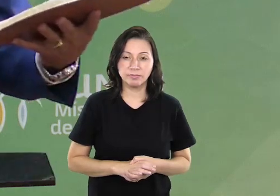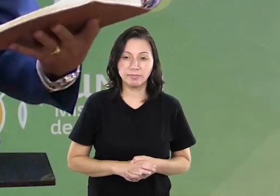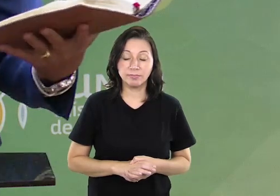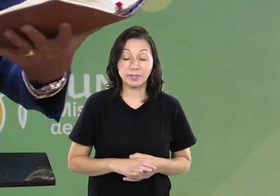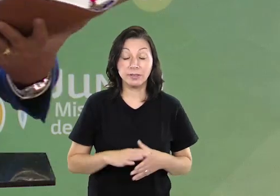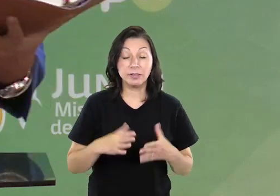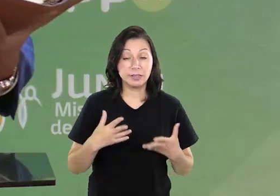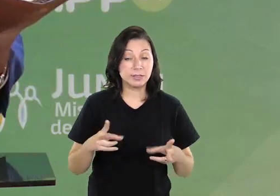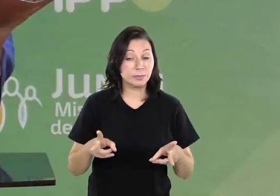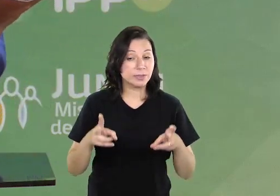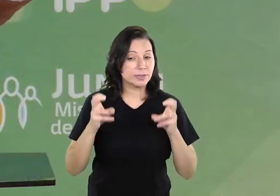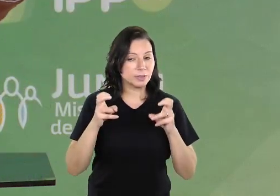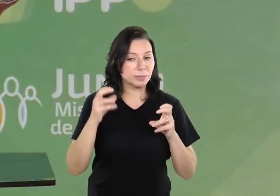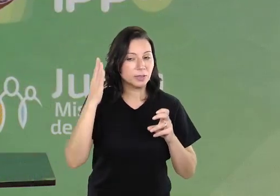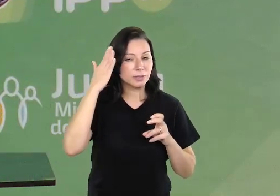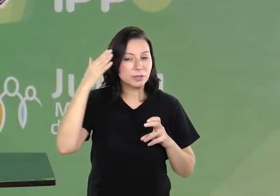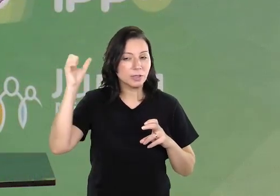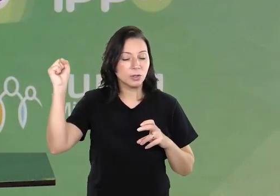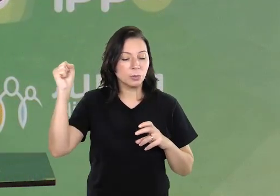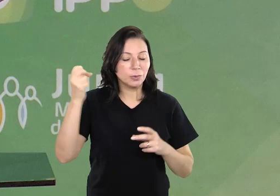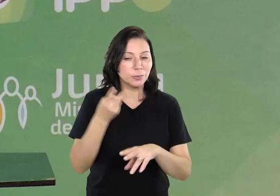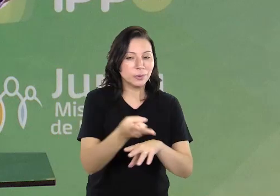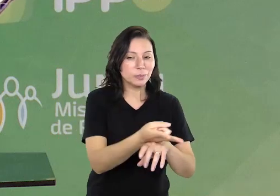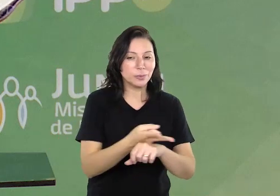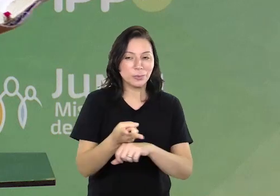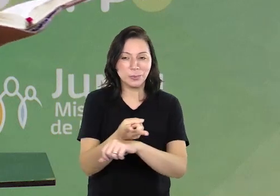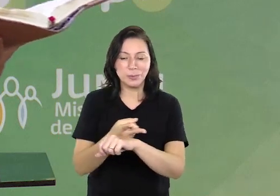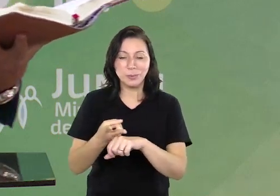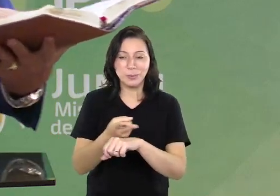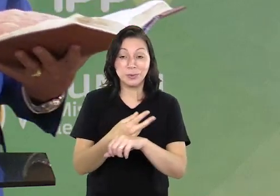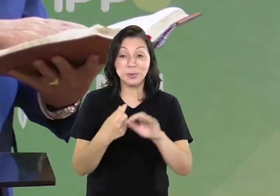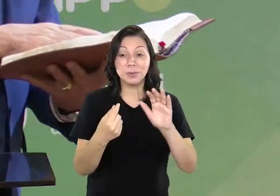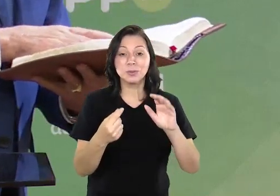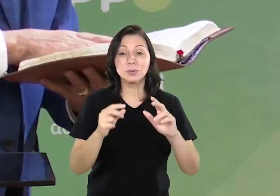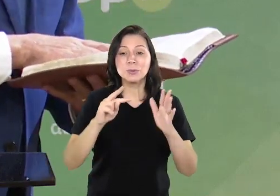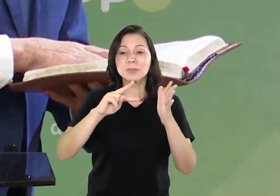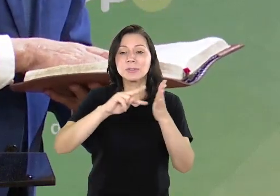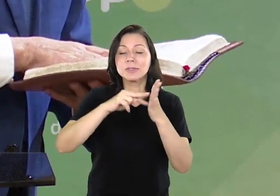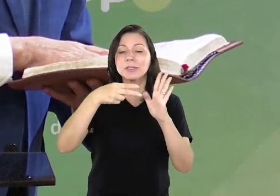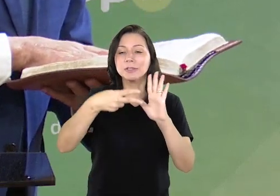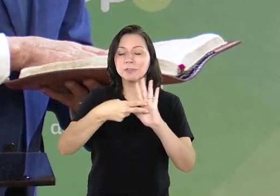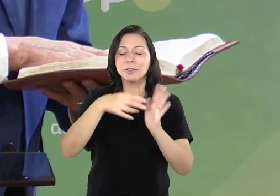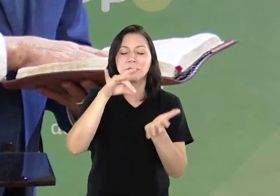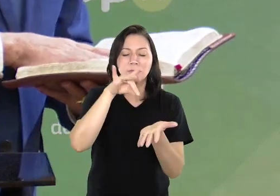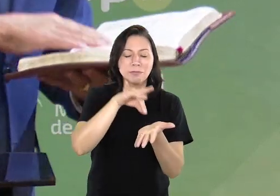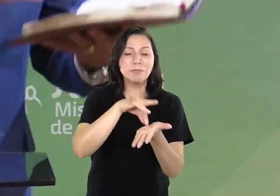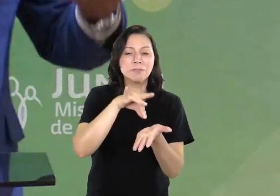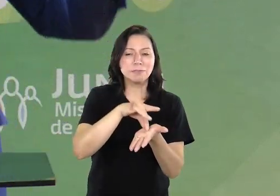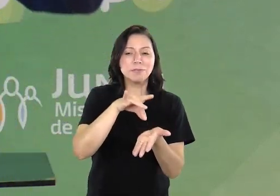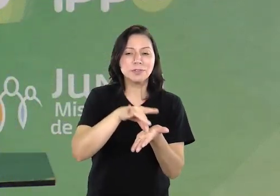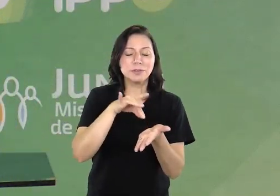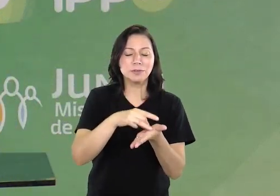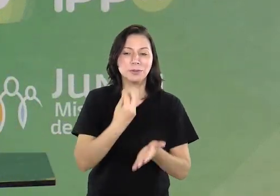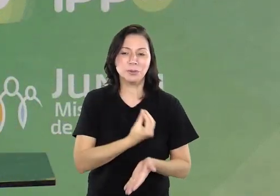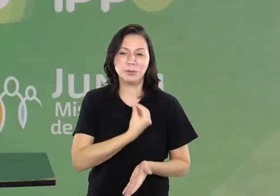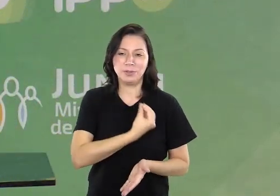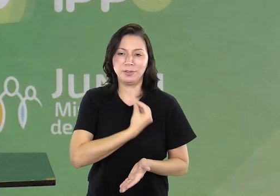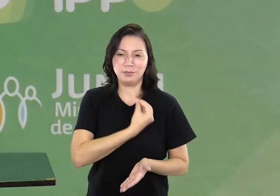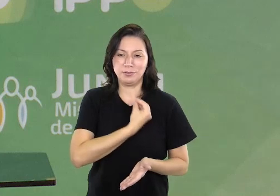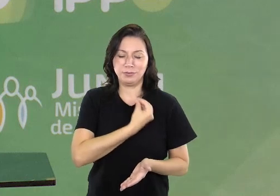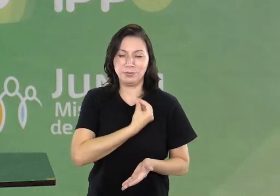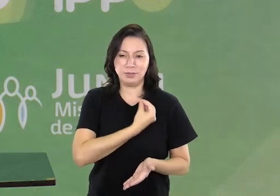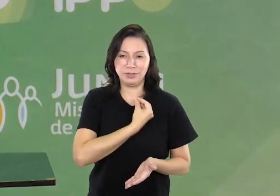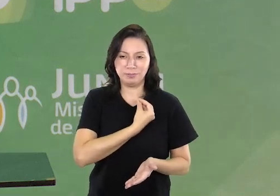que ele está procurando ele vai dizer no Versículo 3 que havia debaixo do Sol O que que significa essa expressão